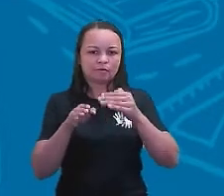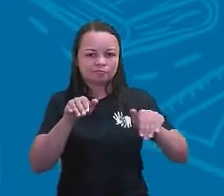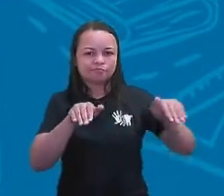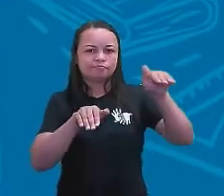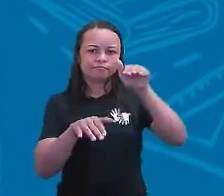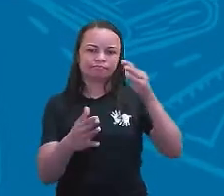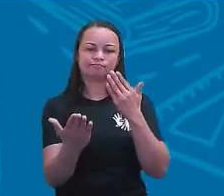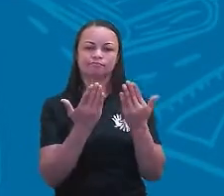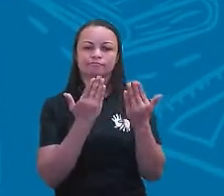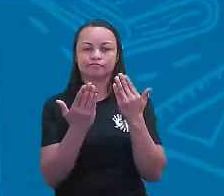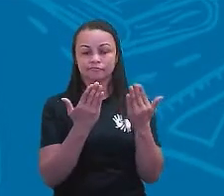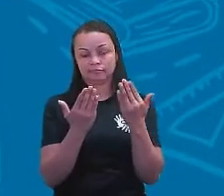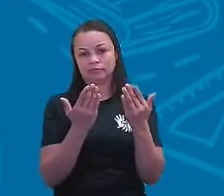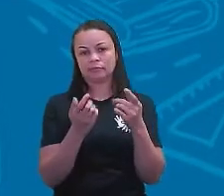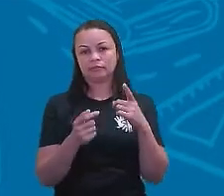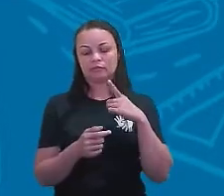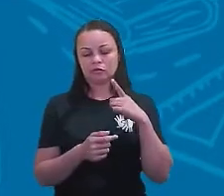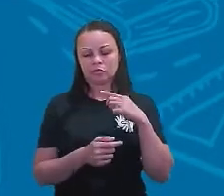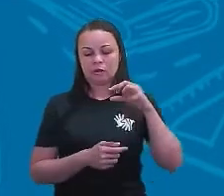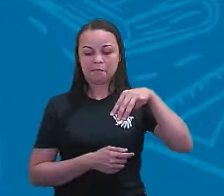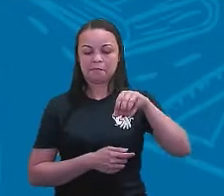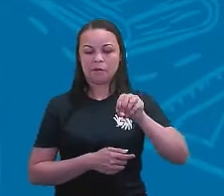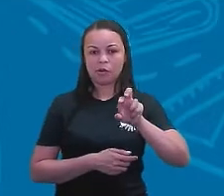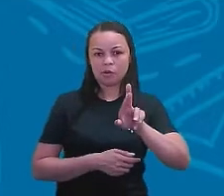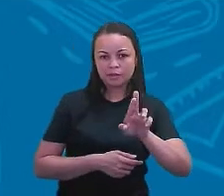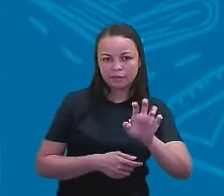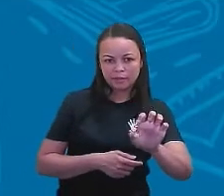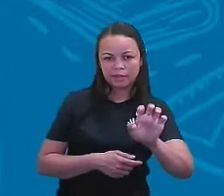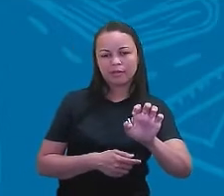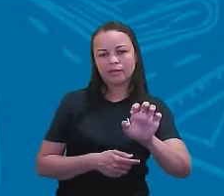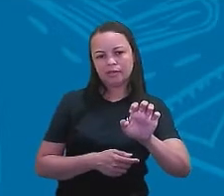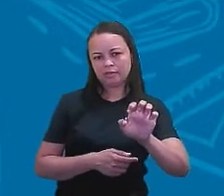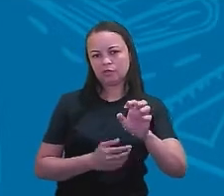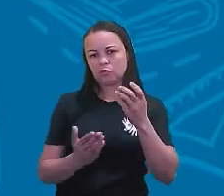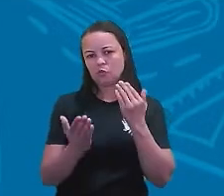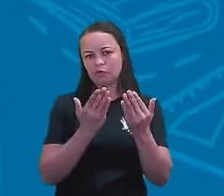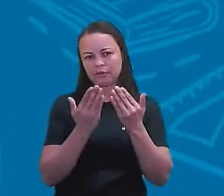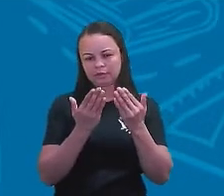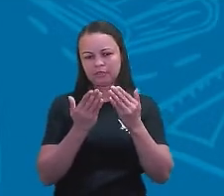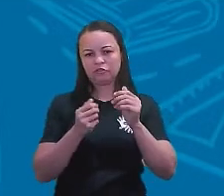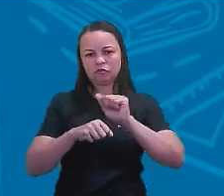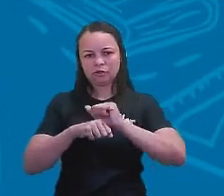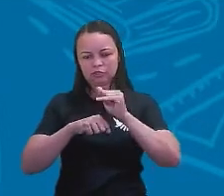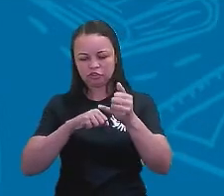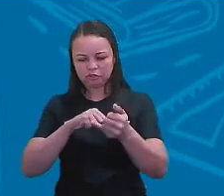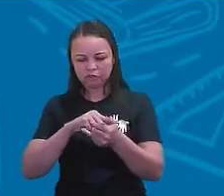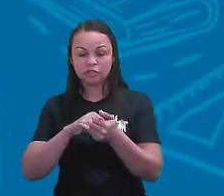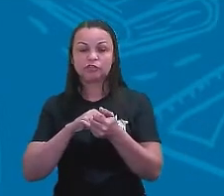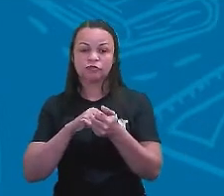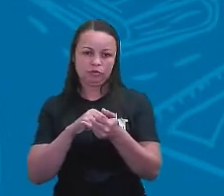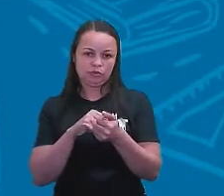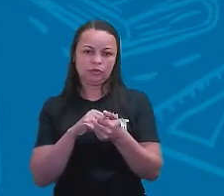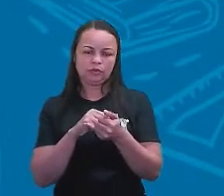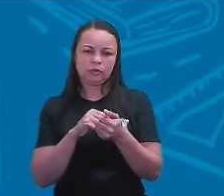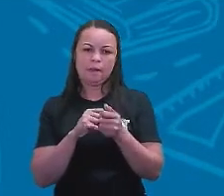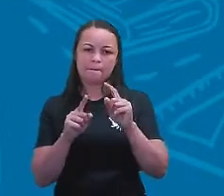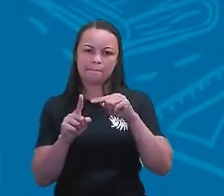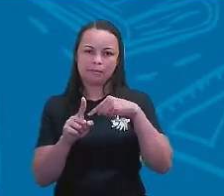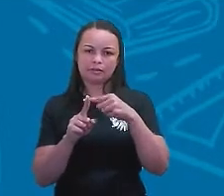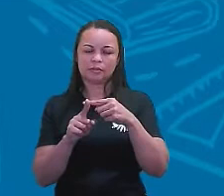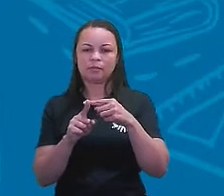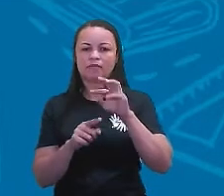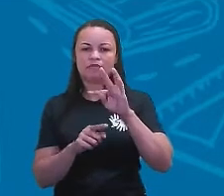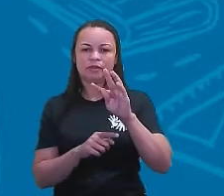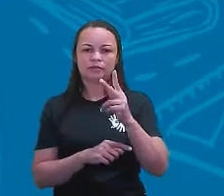superioridade. Coloca more, comparativo, no caso aí, o adjetivo para ficar no comparativo, mais a palavra